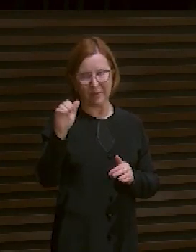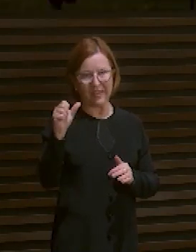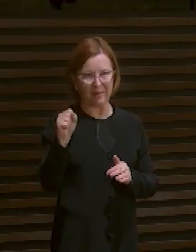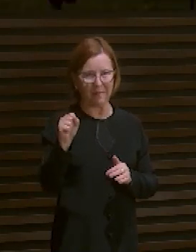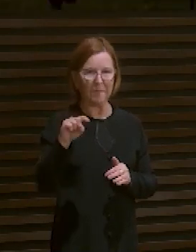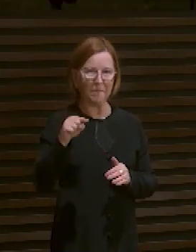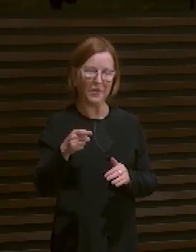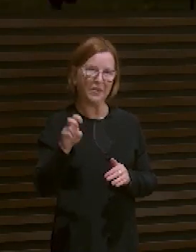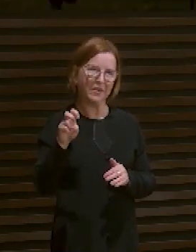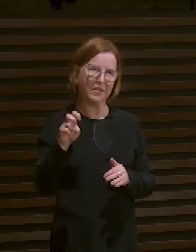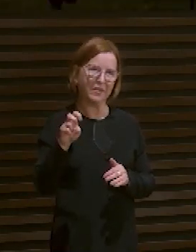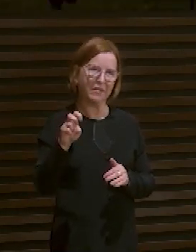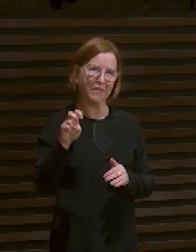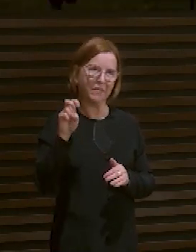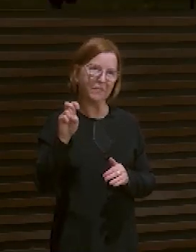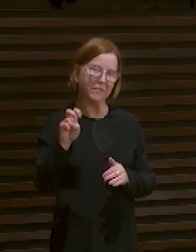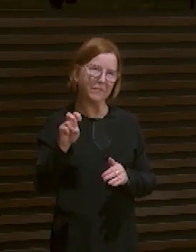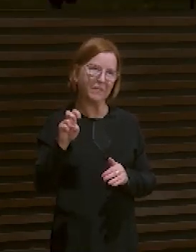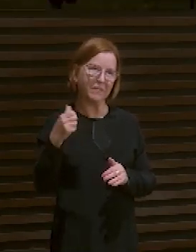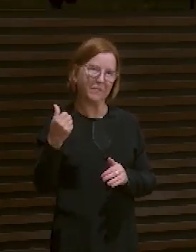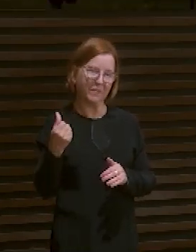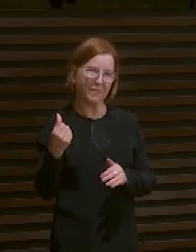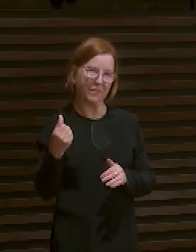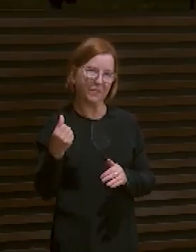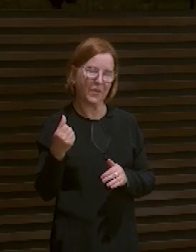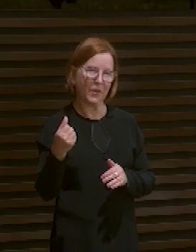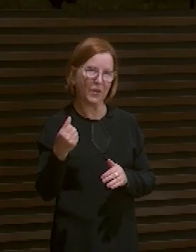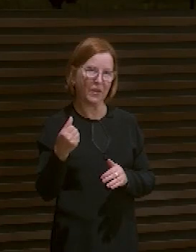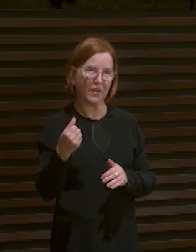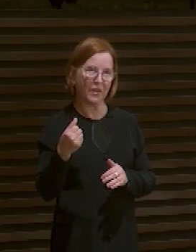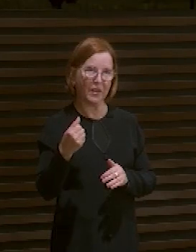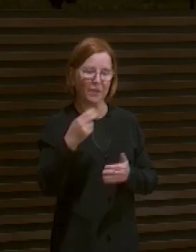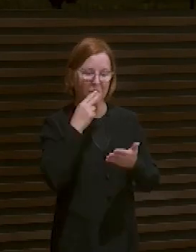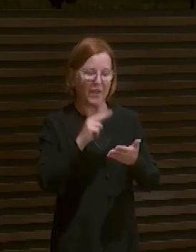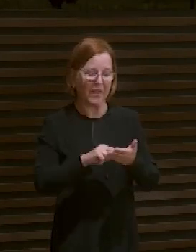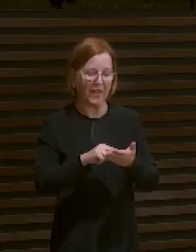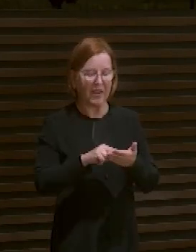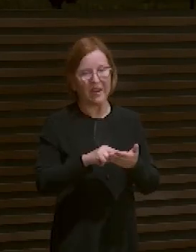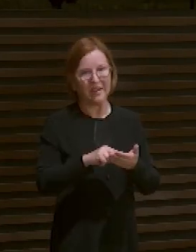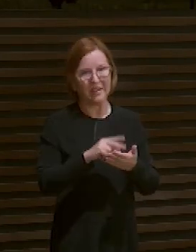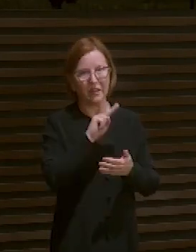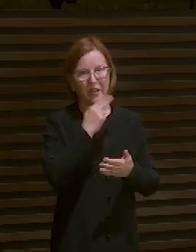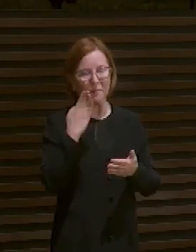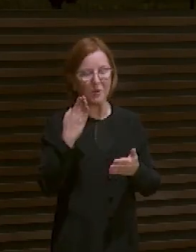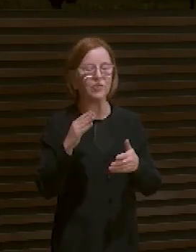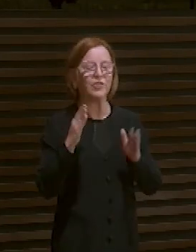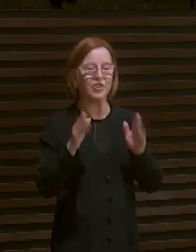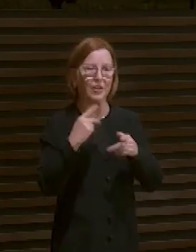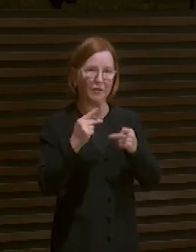1556, o escritor aos Hebreus já fala do envelhecimento e da perda de energia,